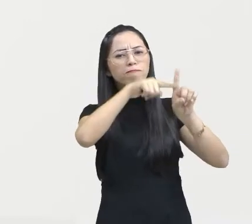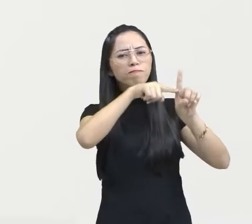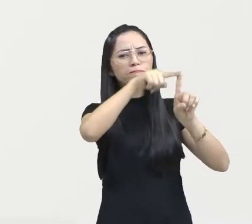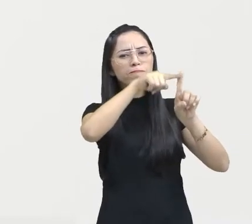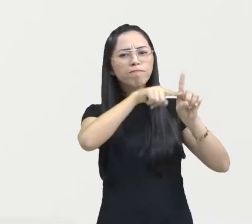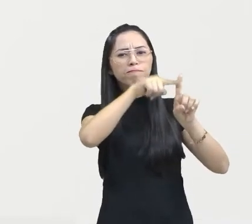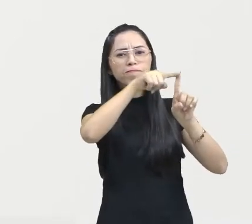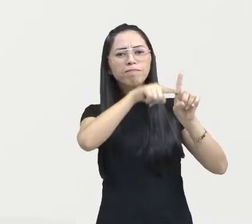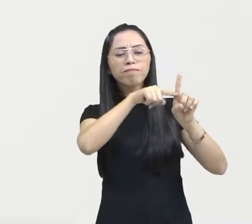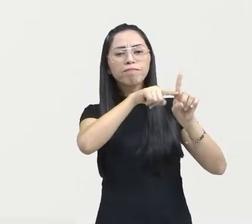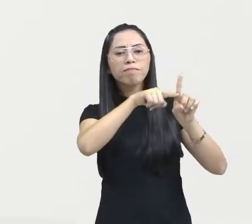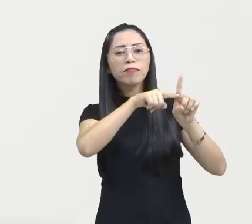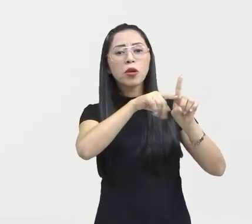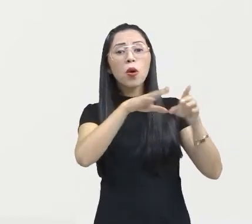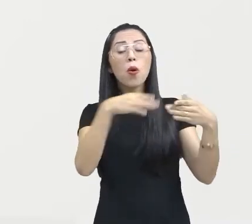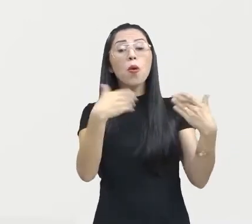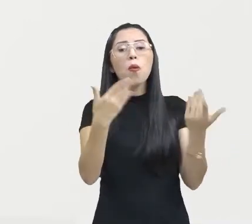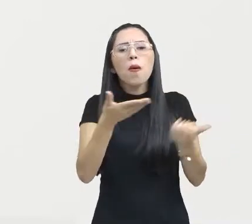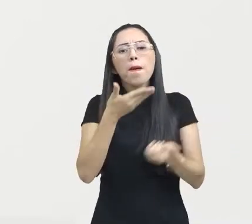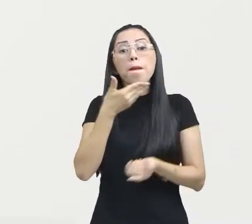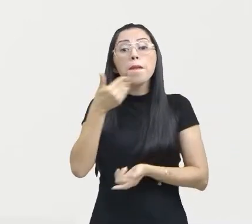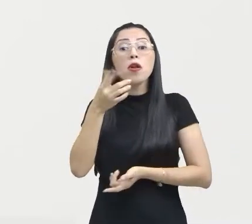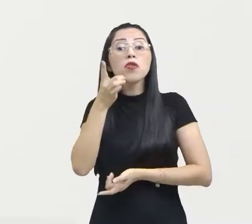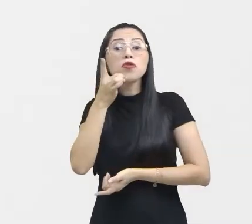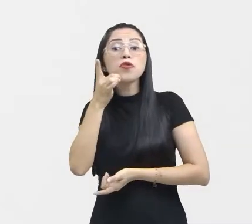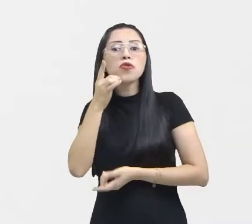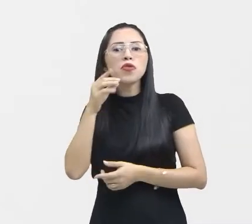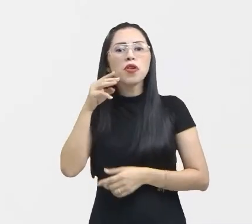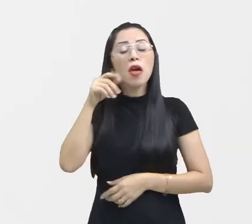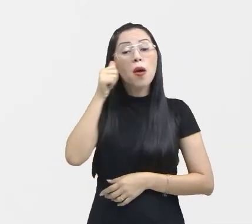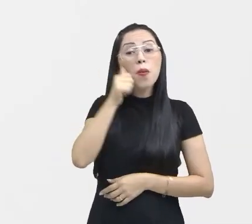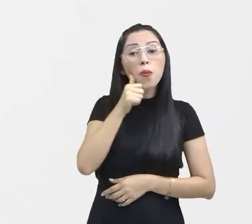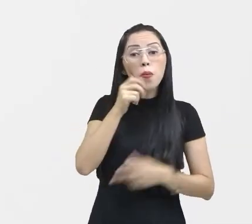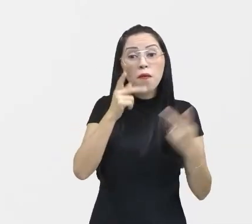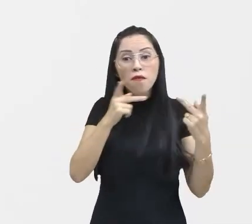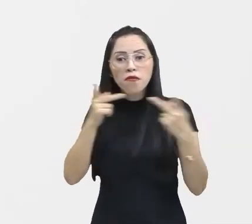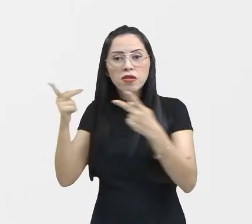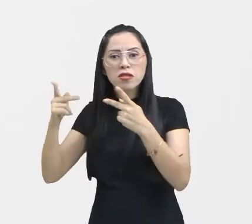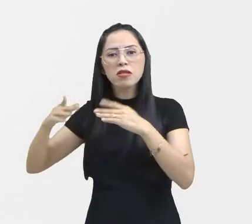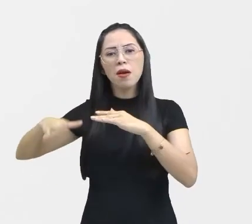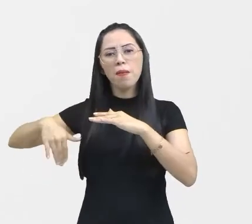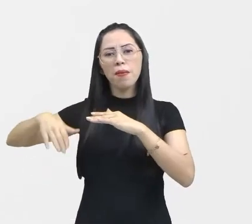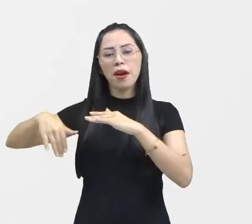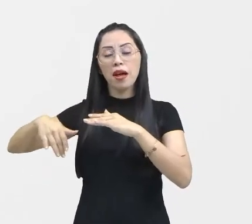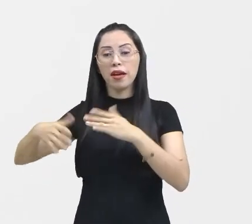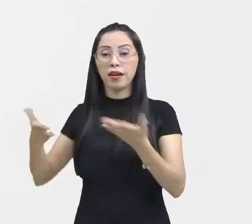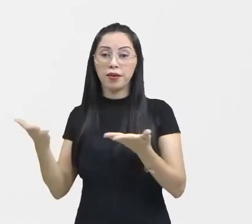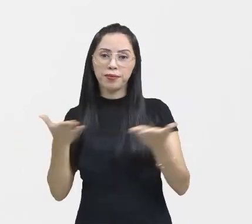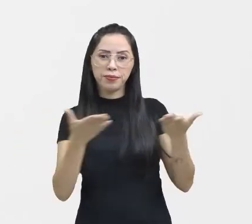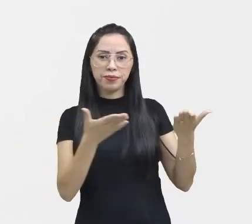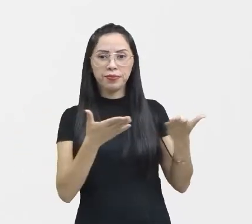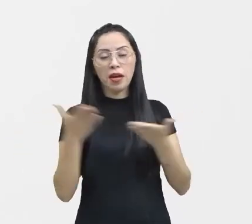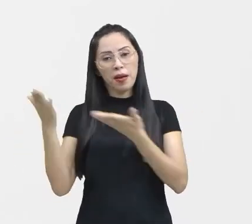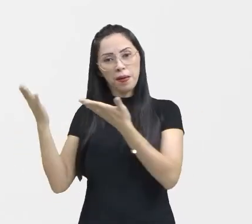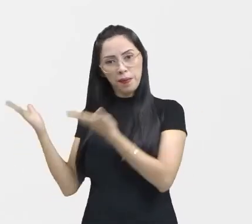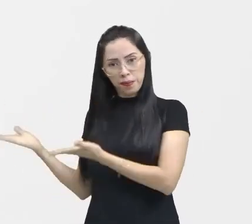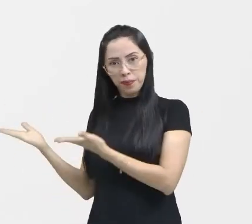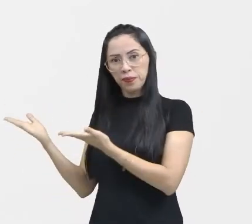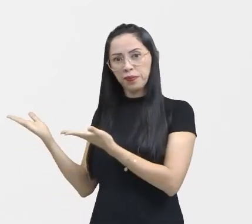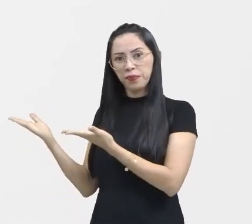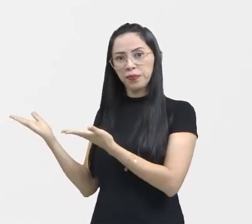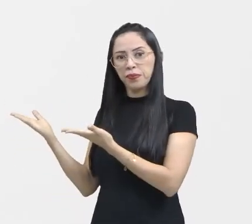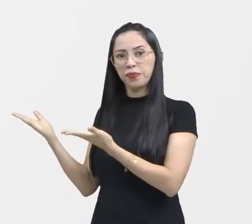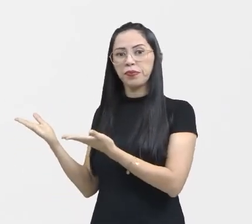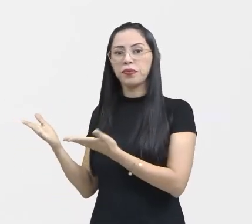de temperatura, qual o melhor dia para Maria ir à praia? E aí você tem a previsão do tempo. Letra A,